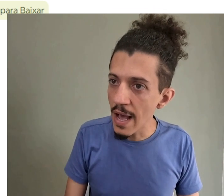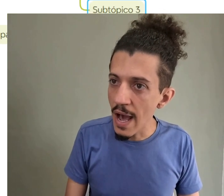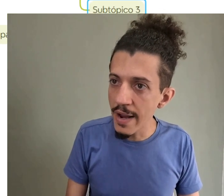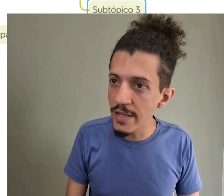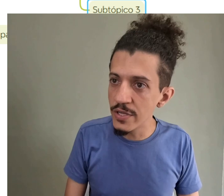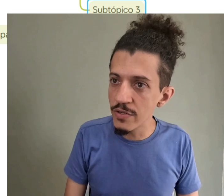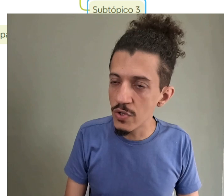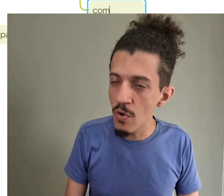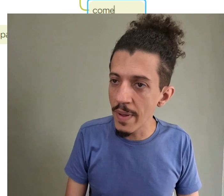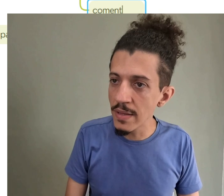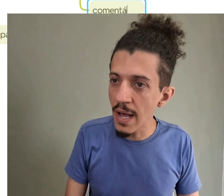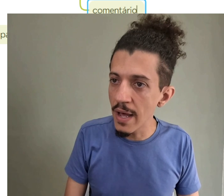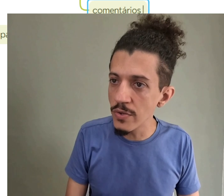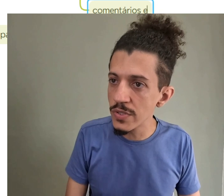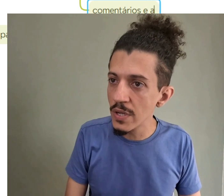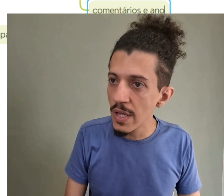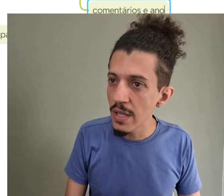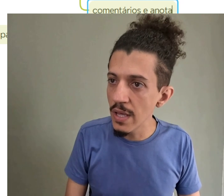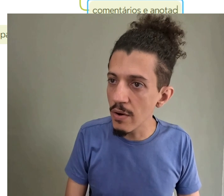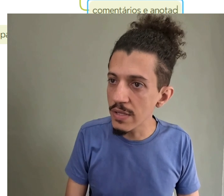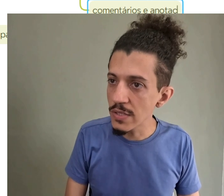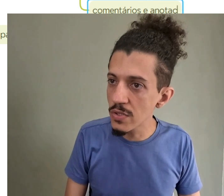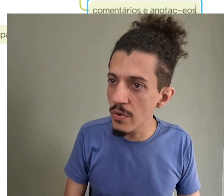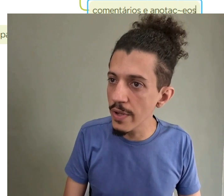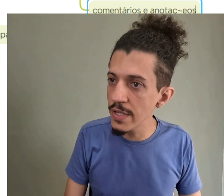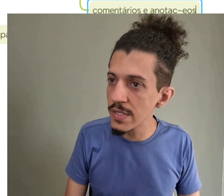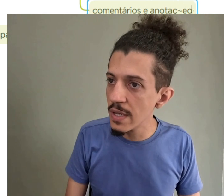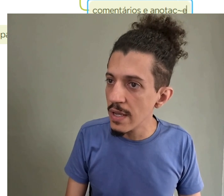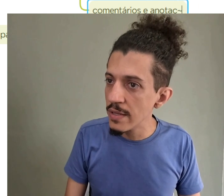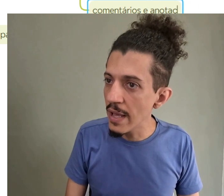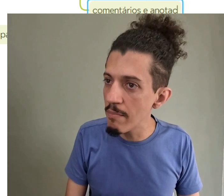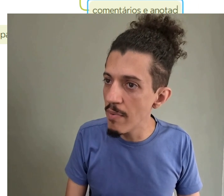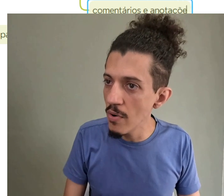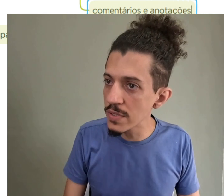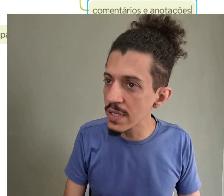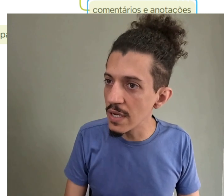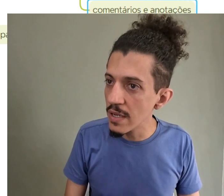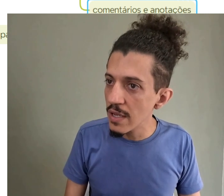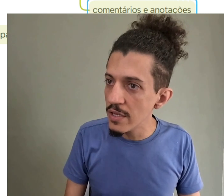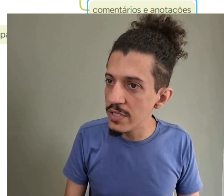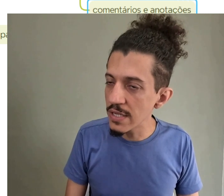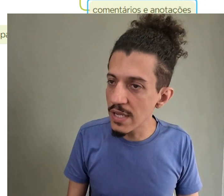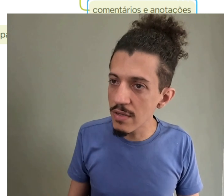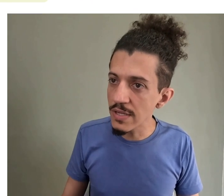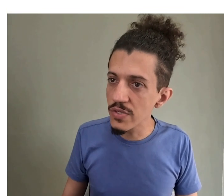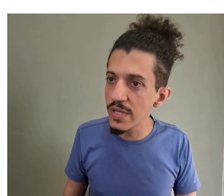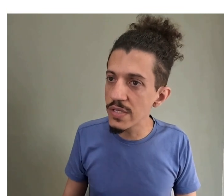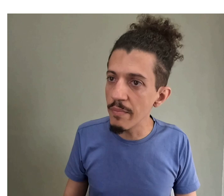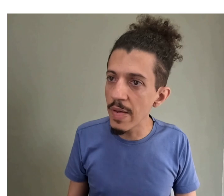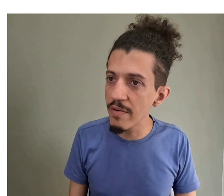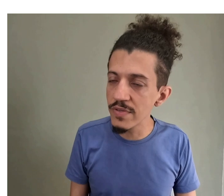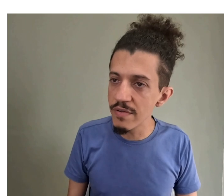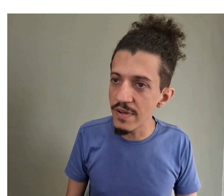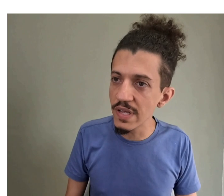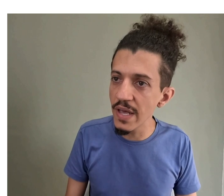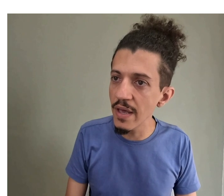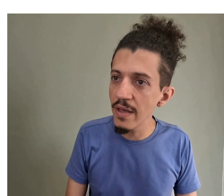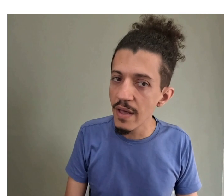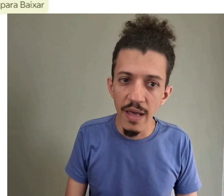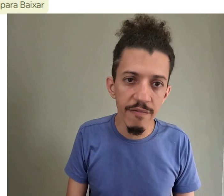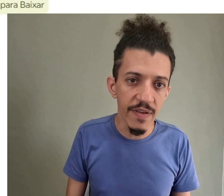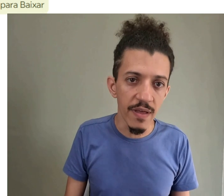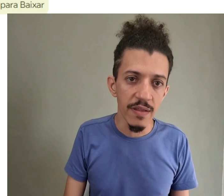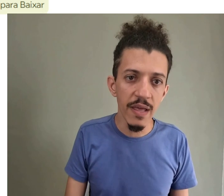tem a área de comentários e anotações, tem a busca das anotações também para você